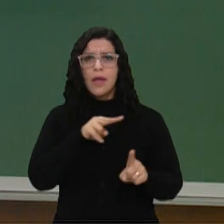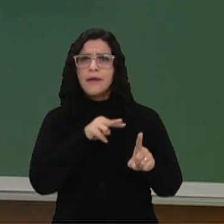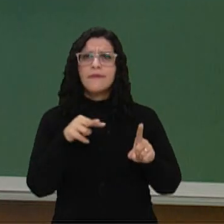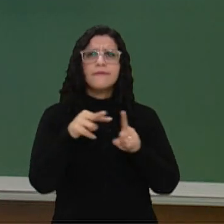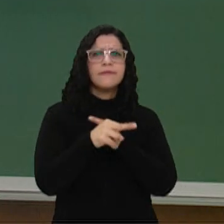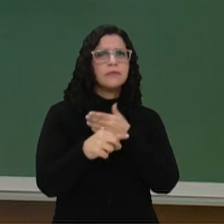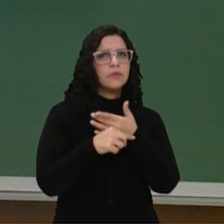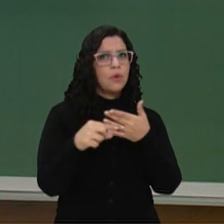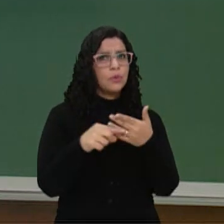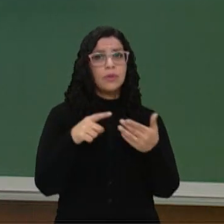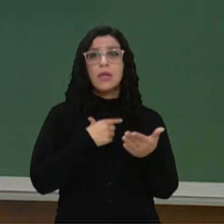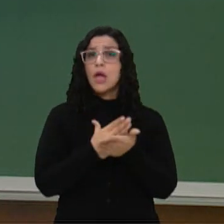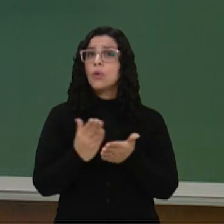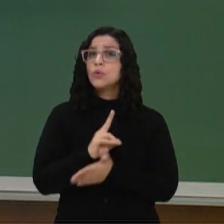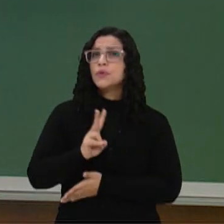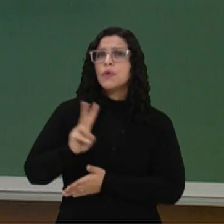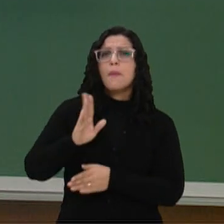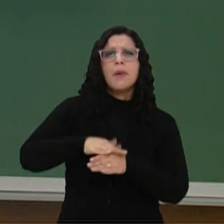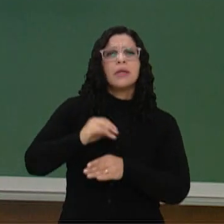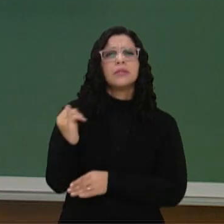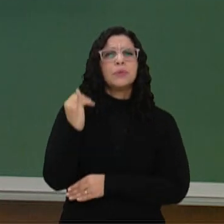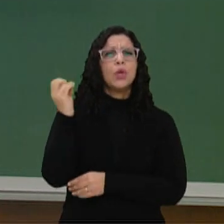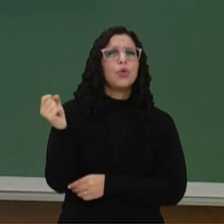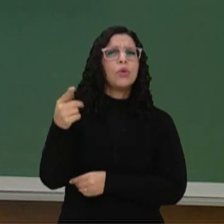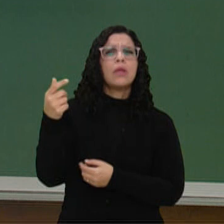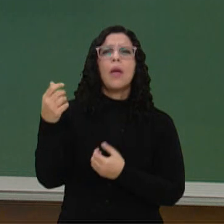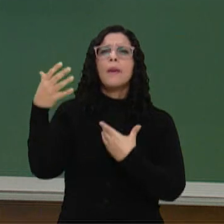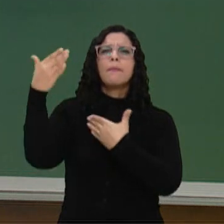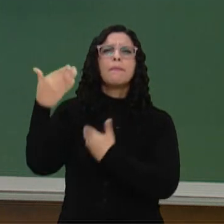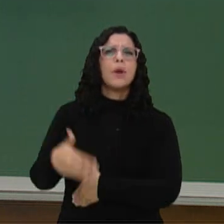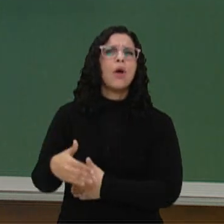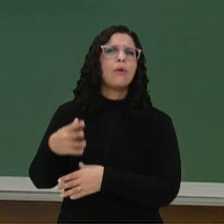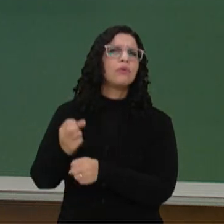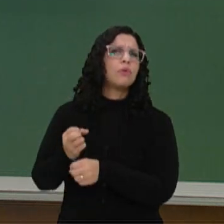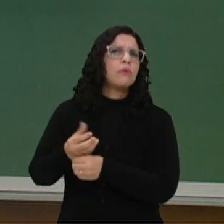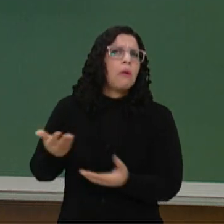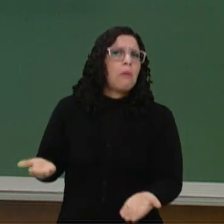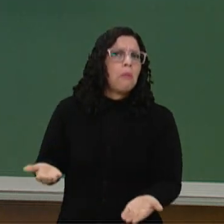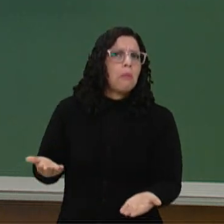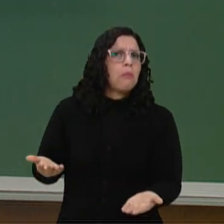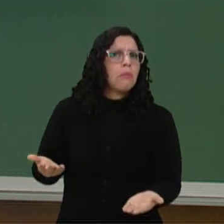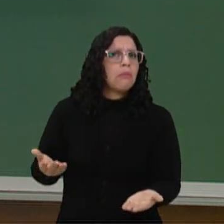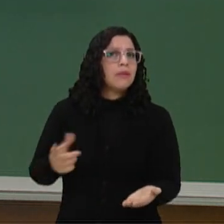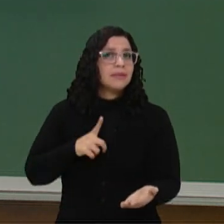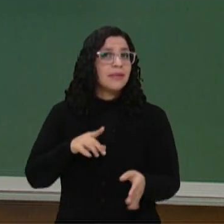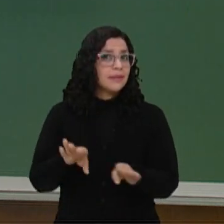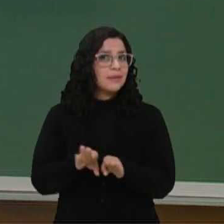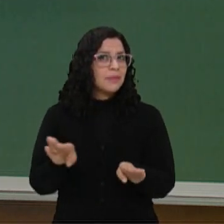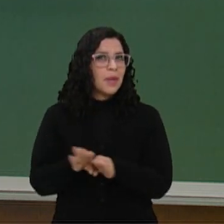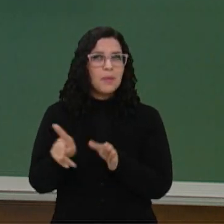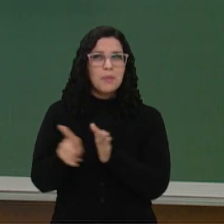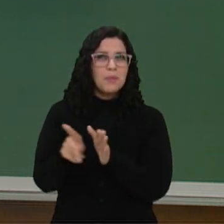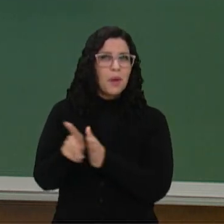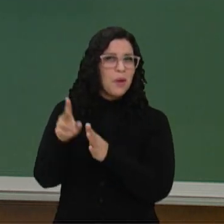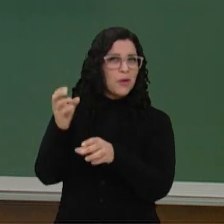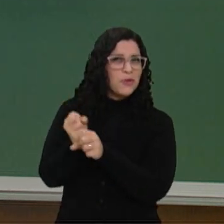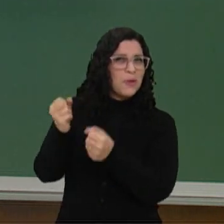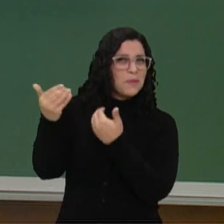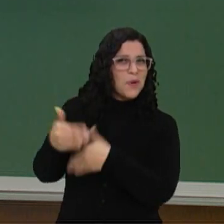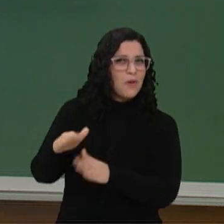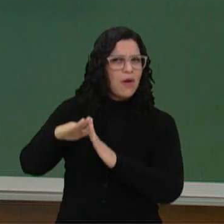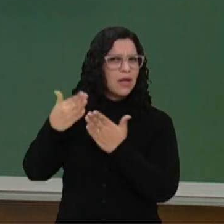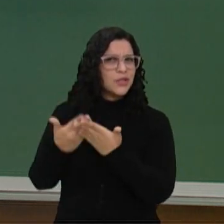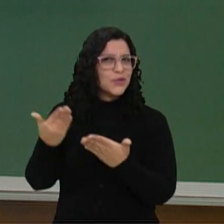da autora, existem alguns valores que são mais importantes do que os numerais que estão nos cabeçalhos dos testes, das